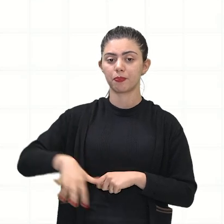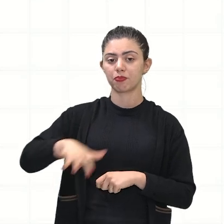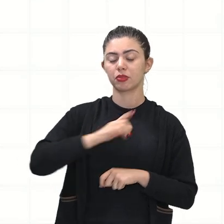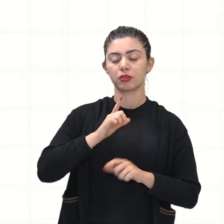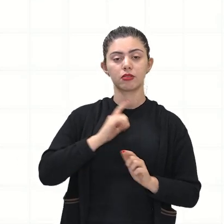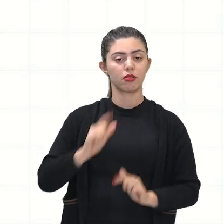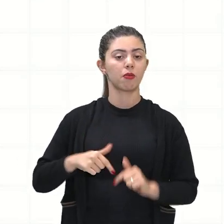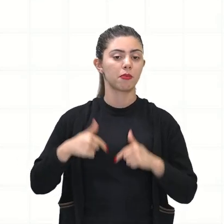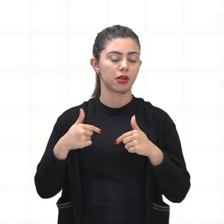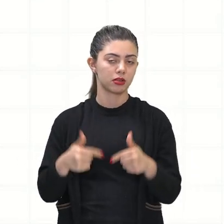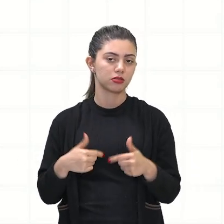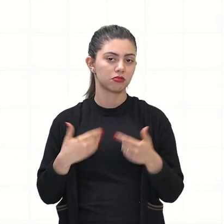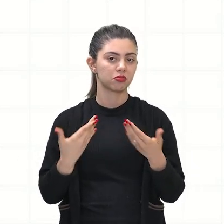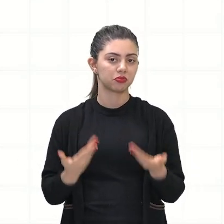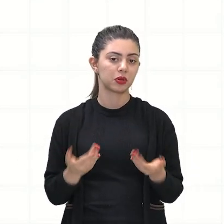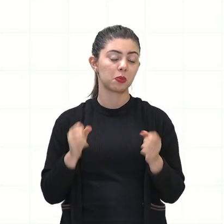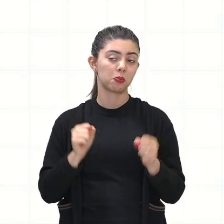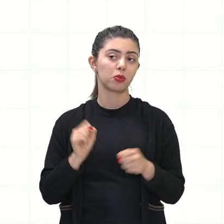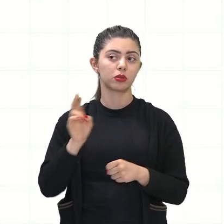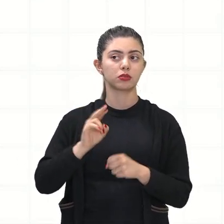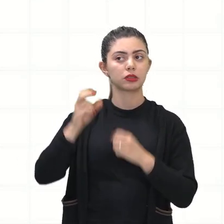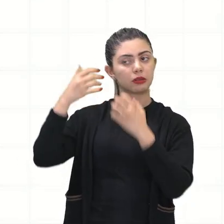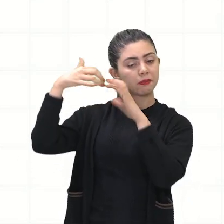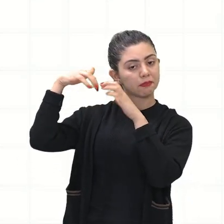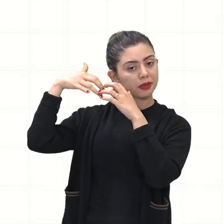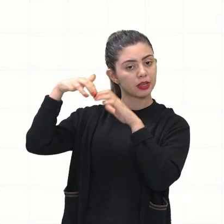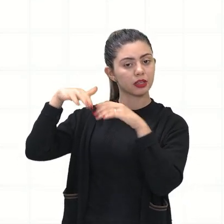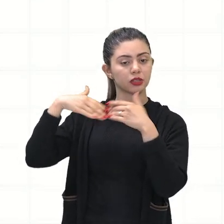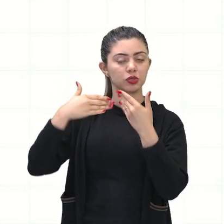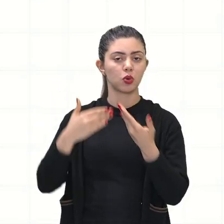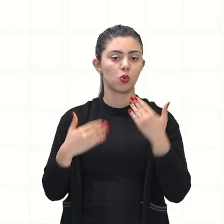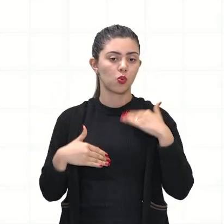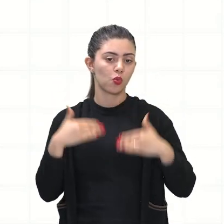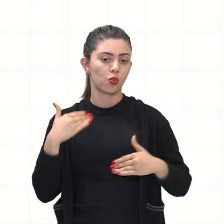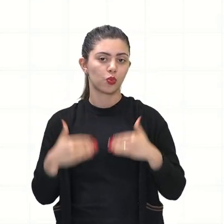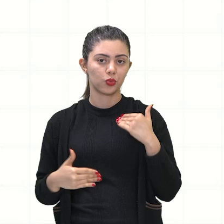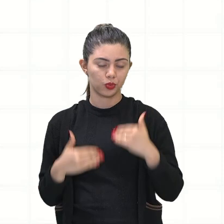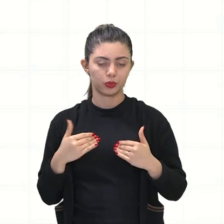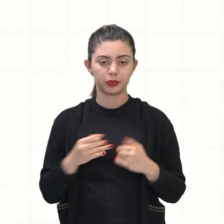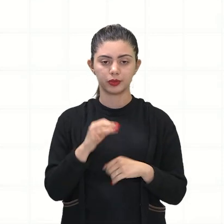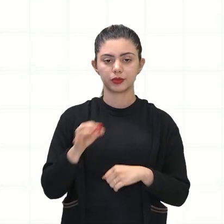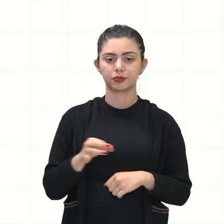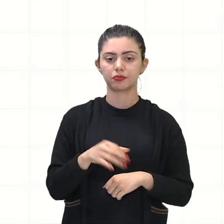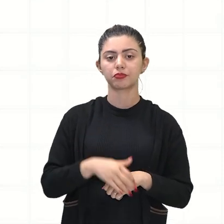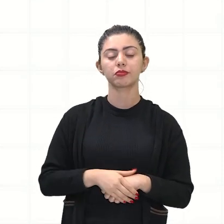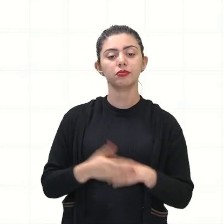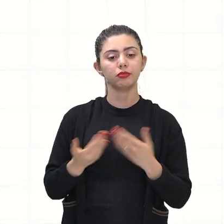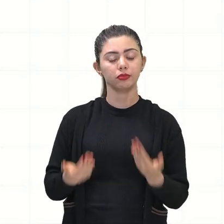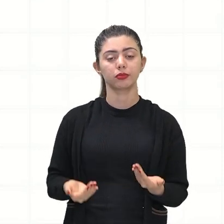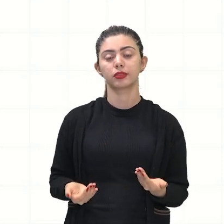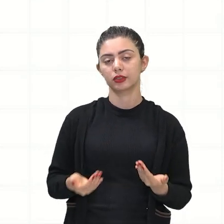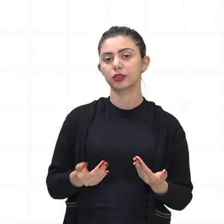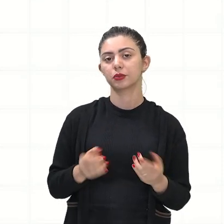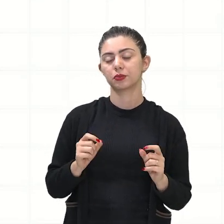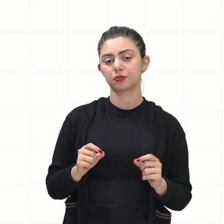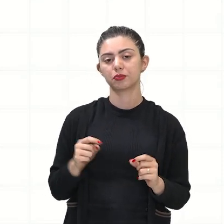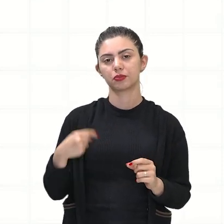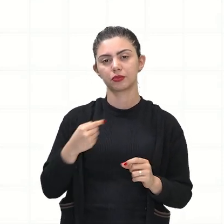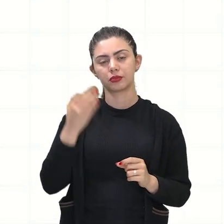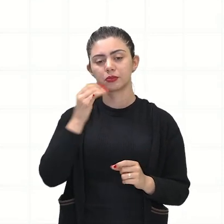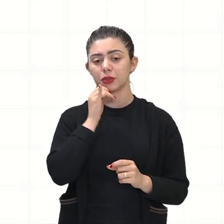coisa. Seja usando a mente, seja usando o corpo. Esses lugares,